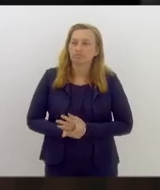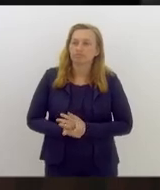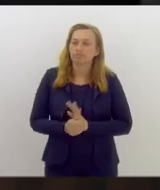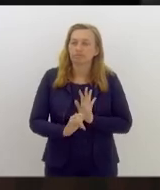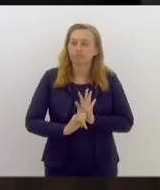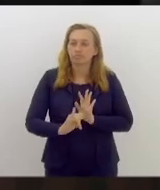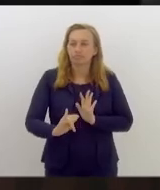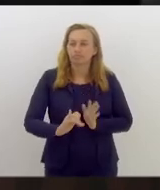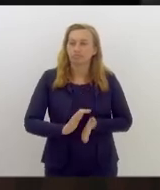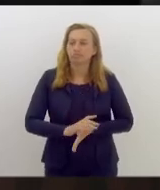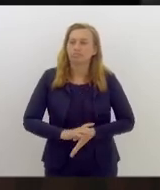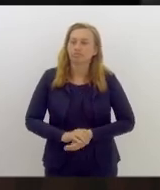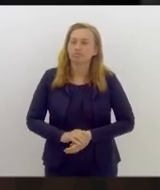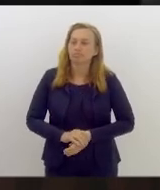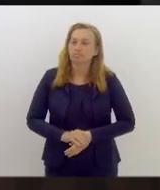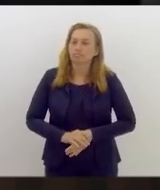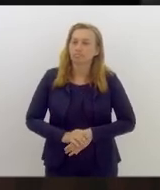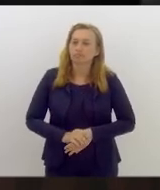promulgação.